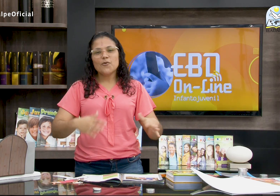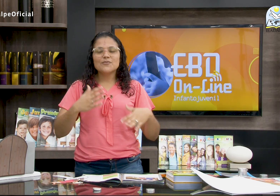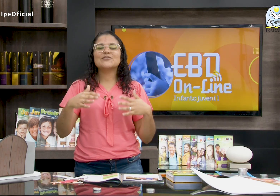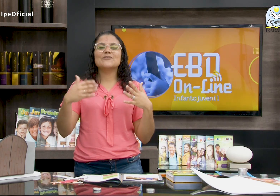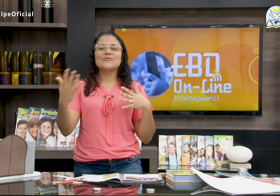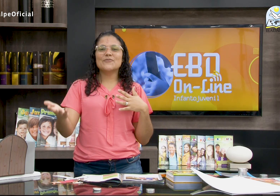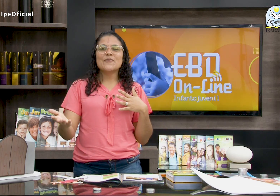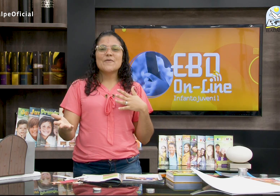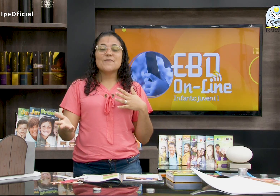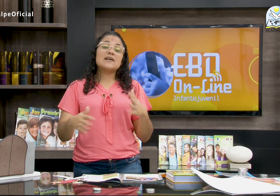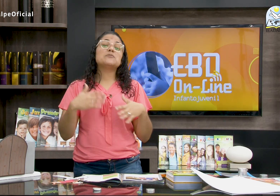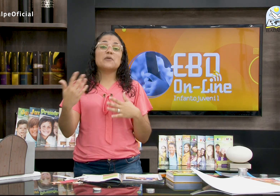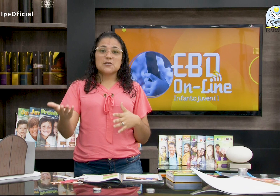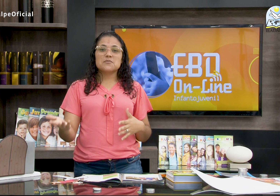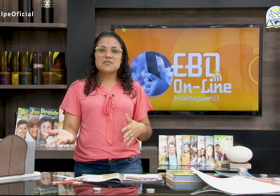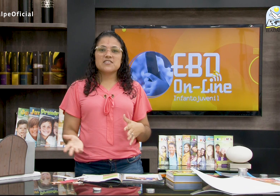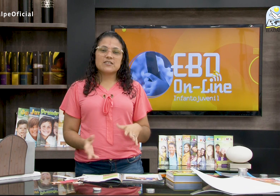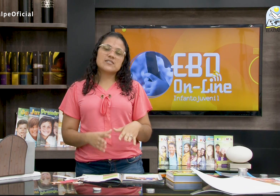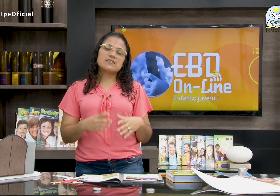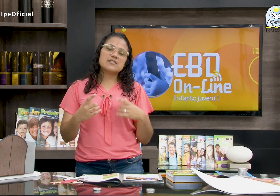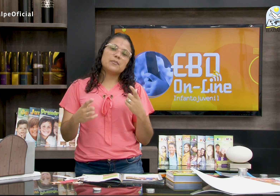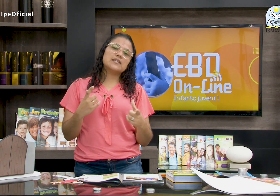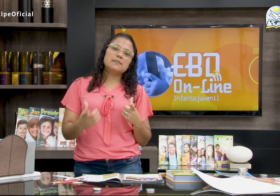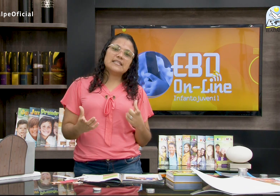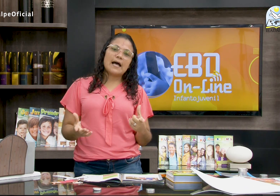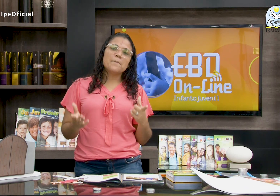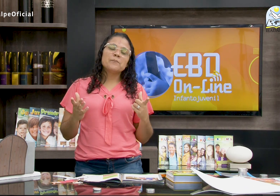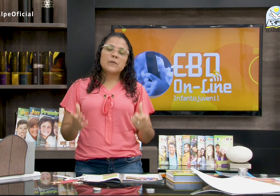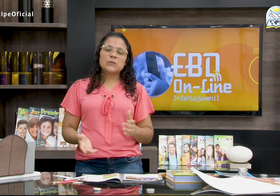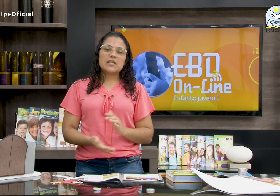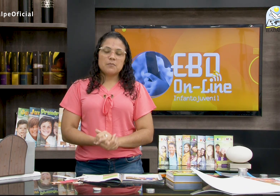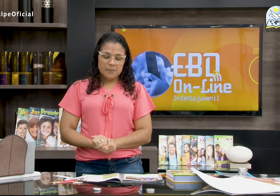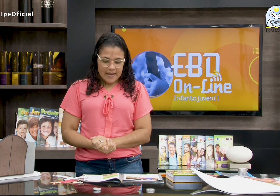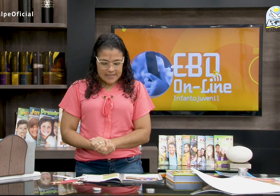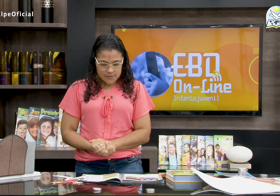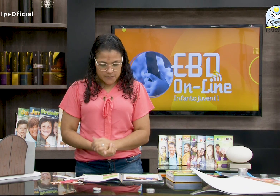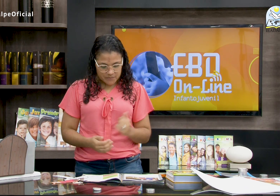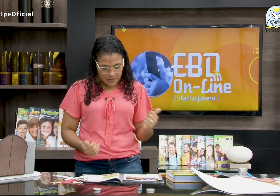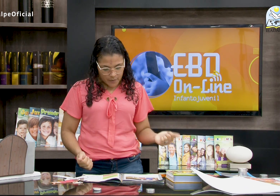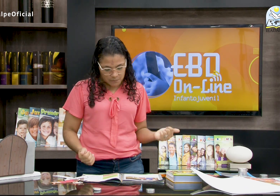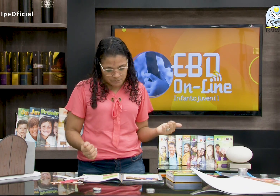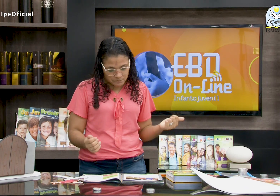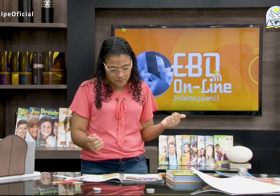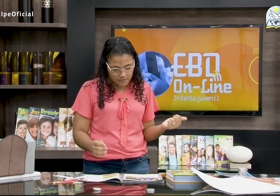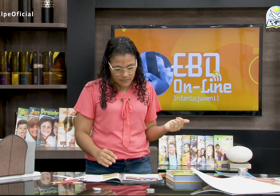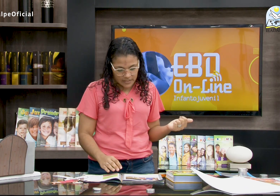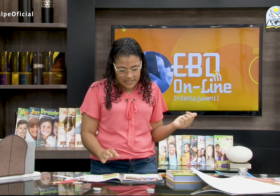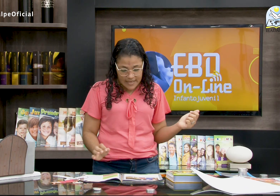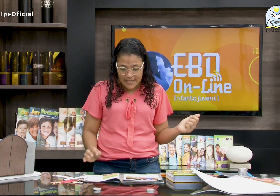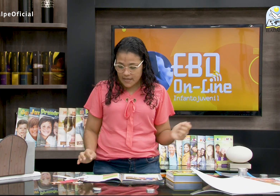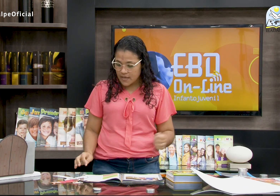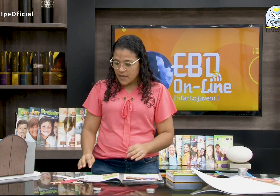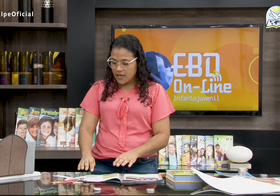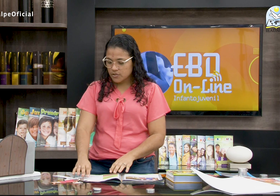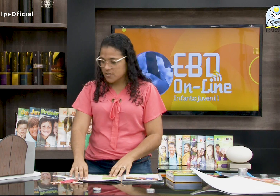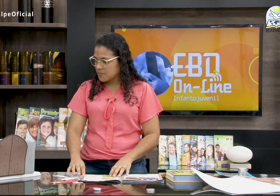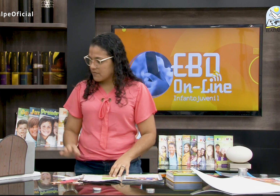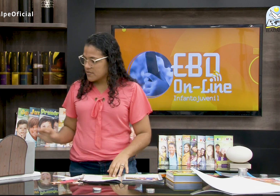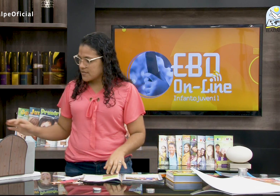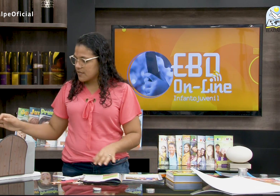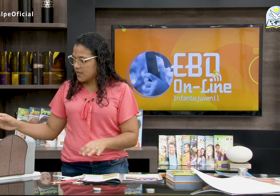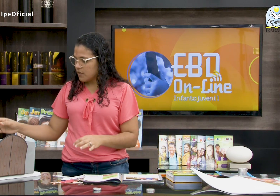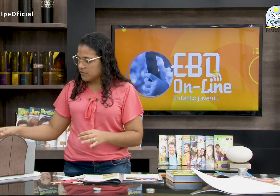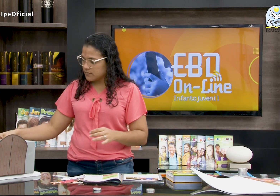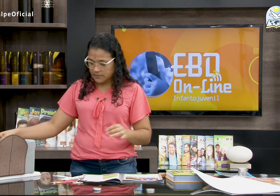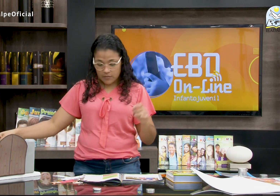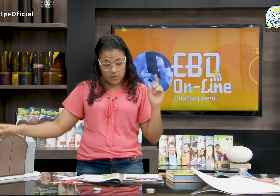conseguir o mais próximo que você conseguir. Você pode limitar um tempo para isso, tá bom? E aí, eu trouxe para